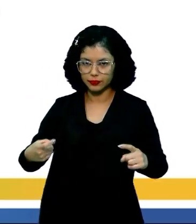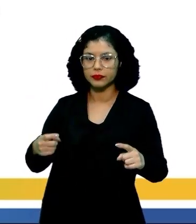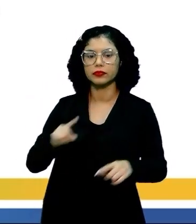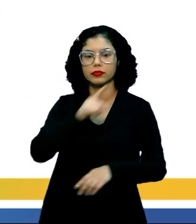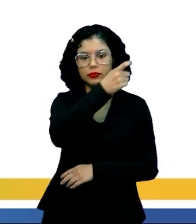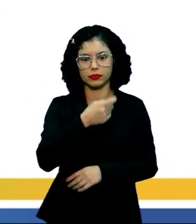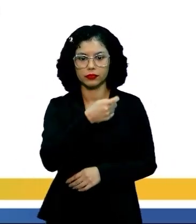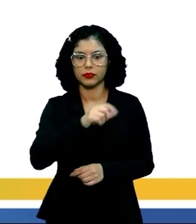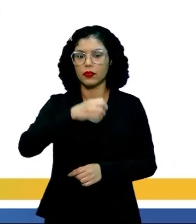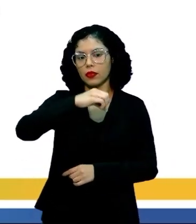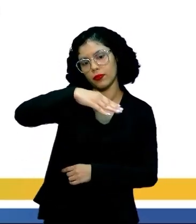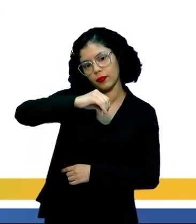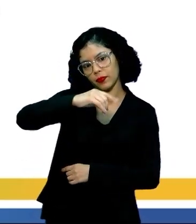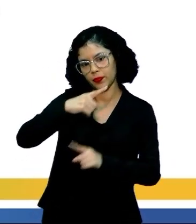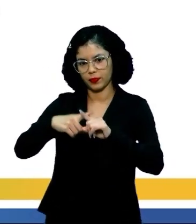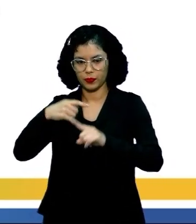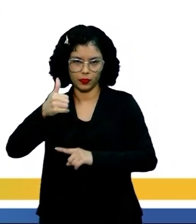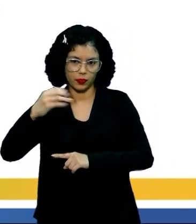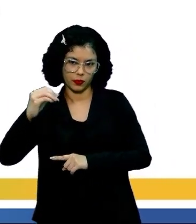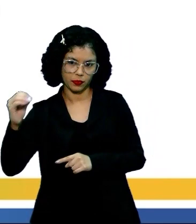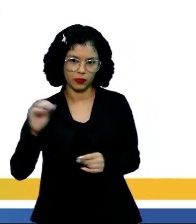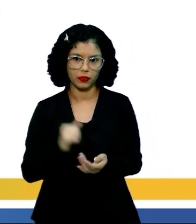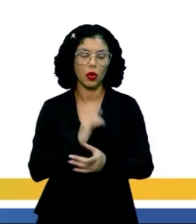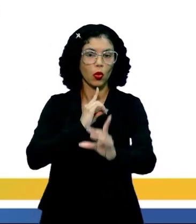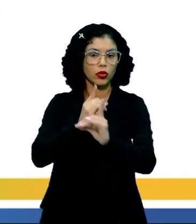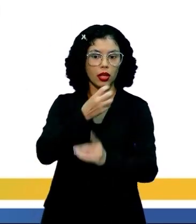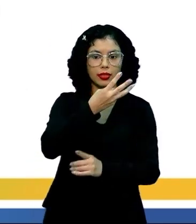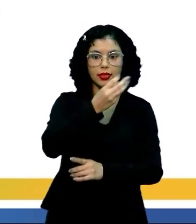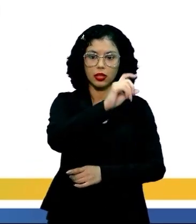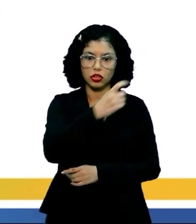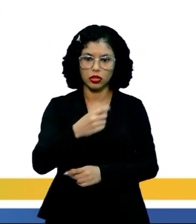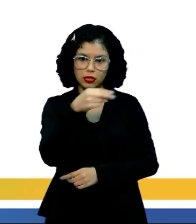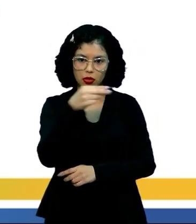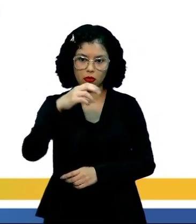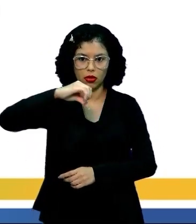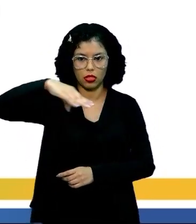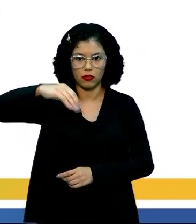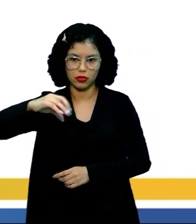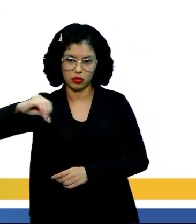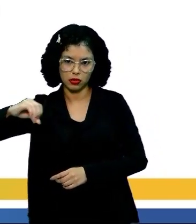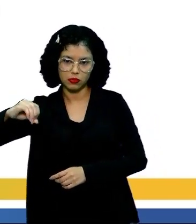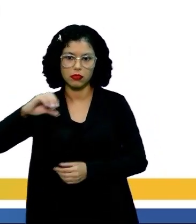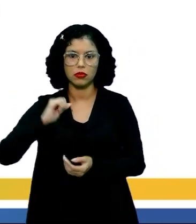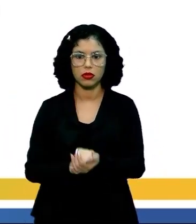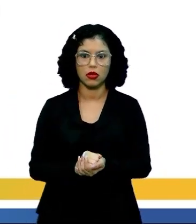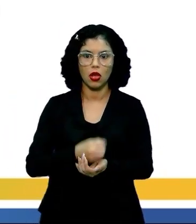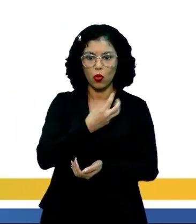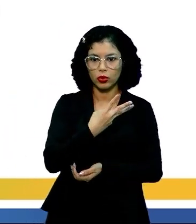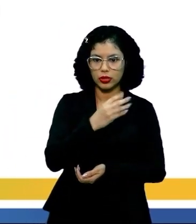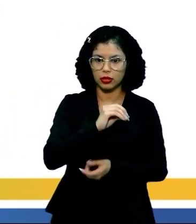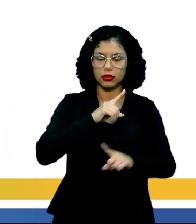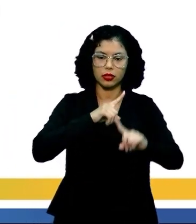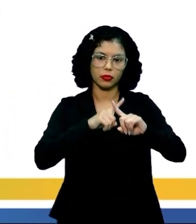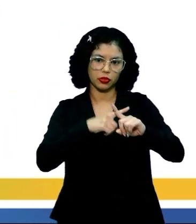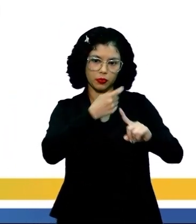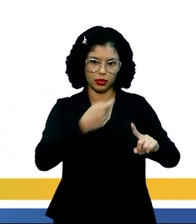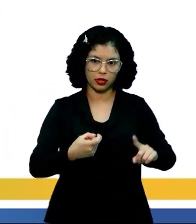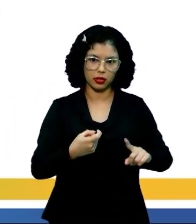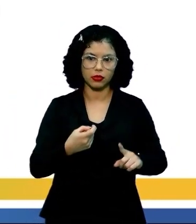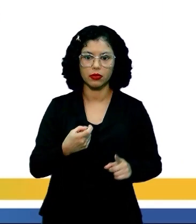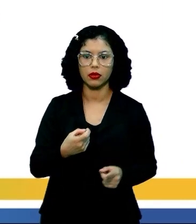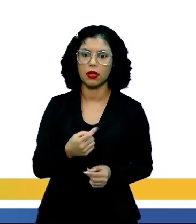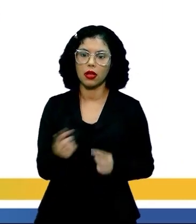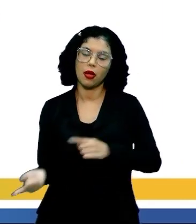100 vezes 90, eu vou encontrar que 30x é 900, o 30 que está